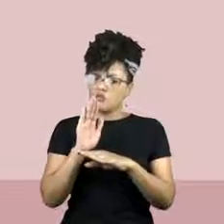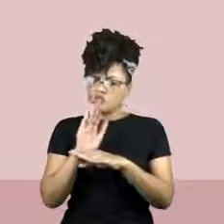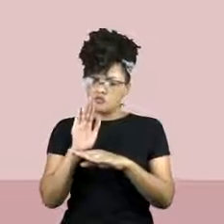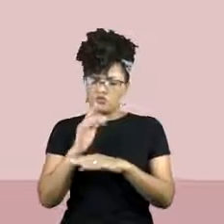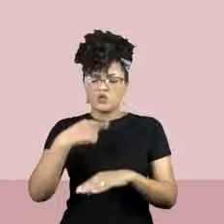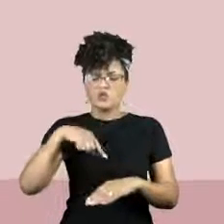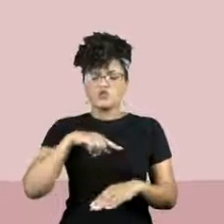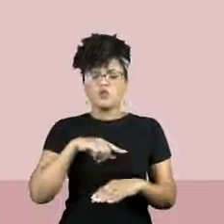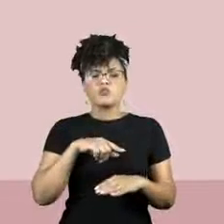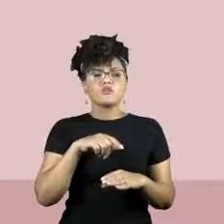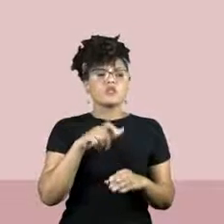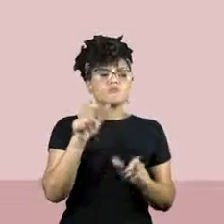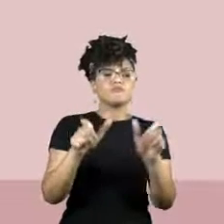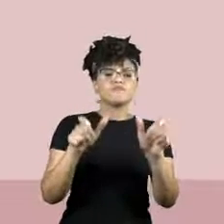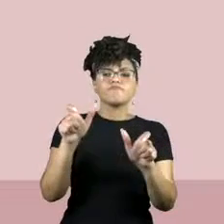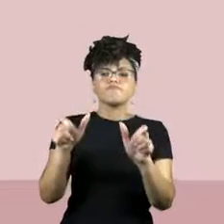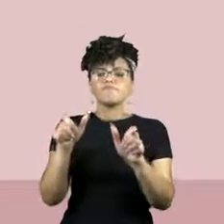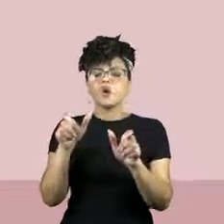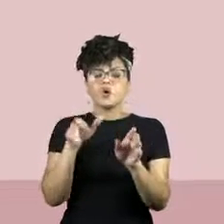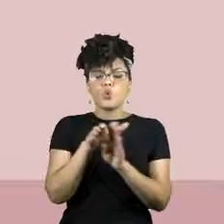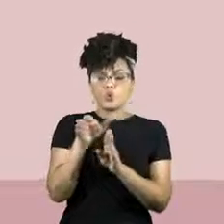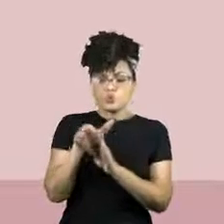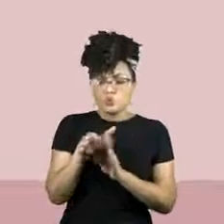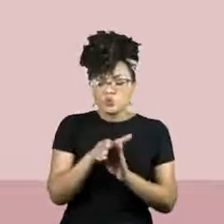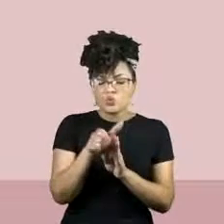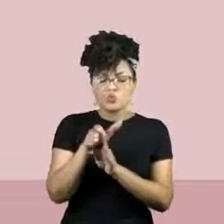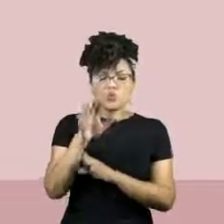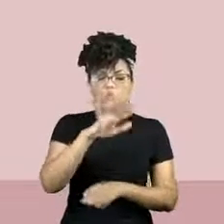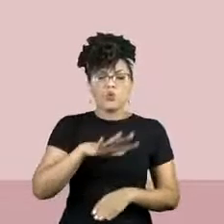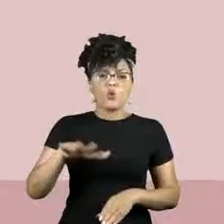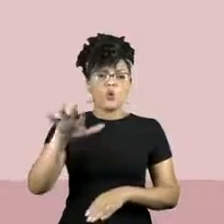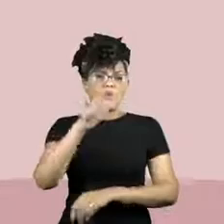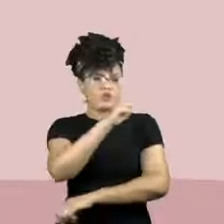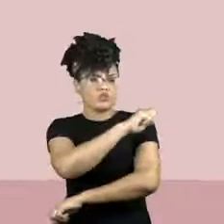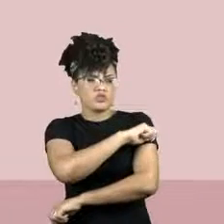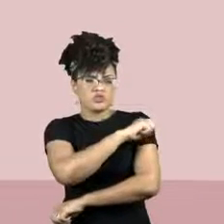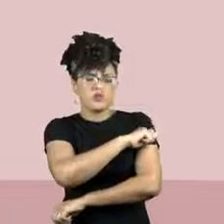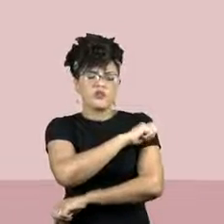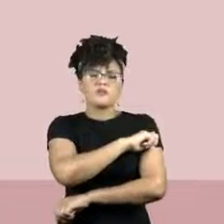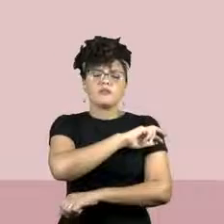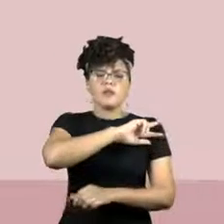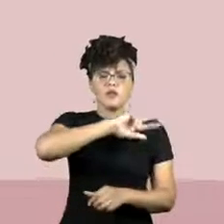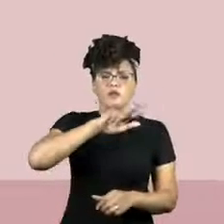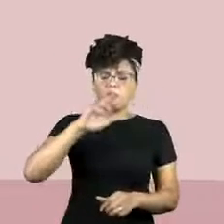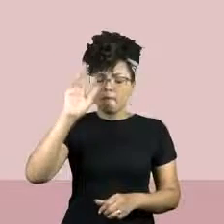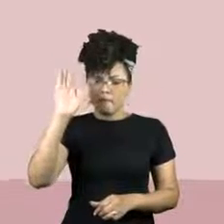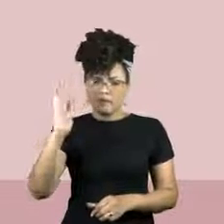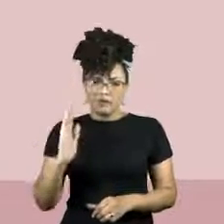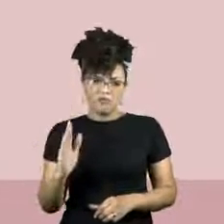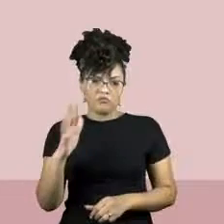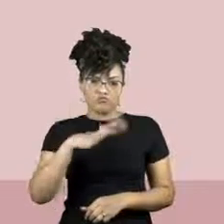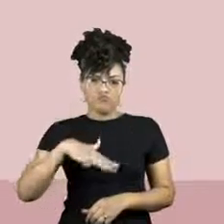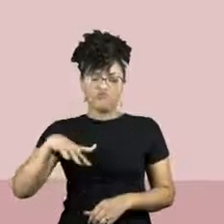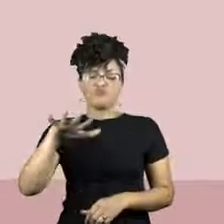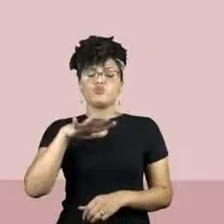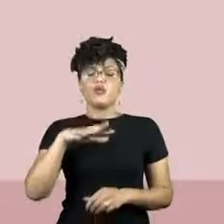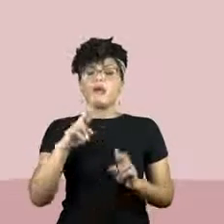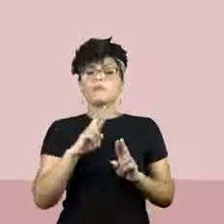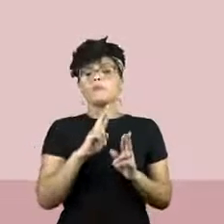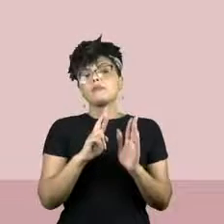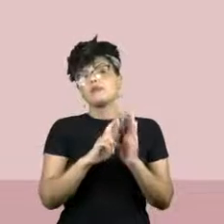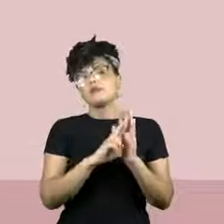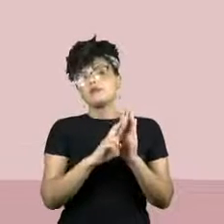São Paulo, Minas Gerais, ao longo do Brasil, Rio de Janeiro, também bastante representado aqui pelo software, que